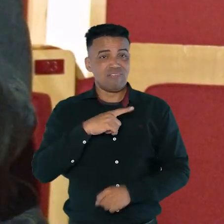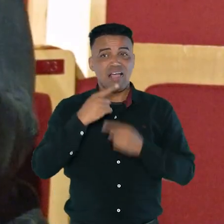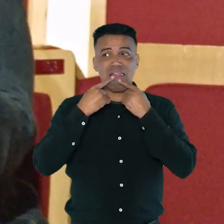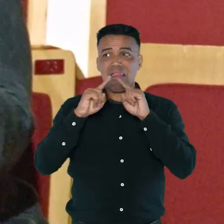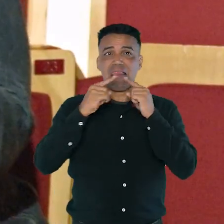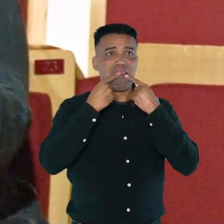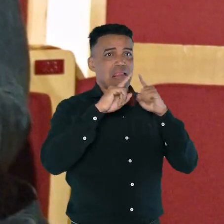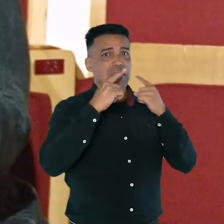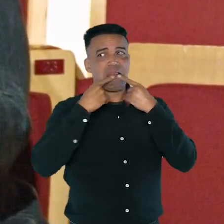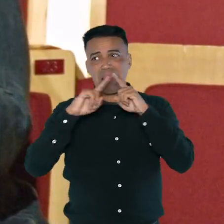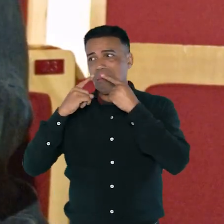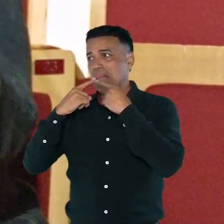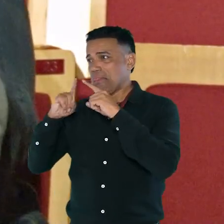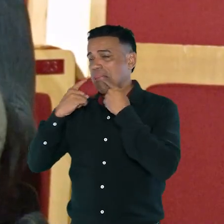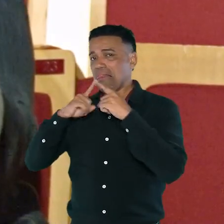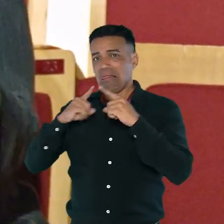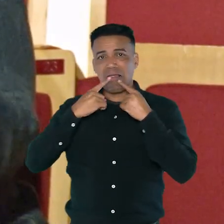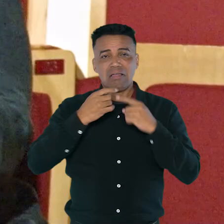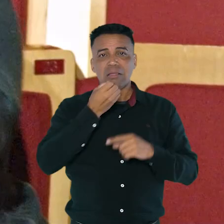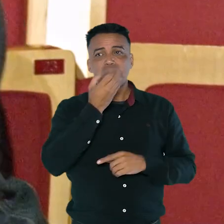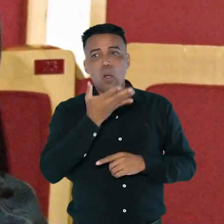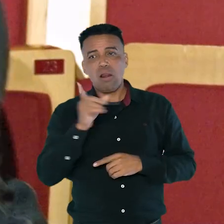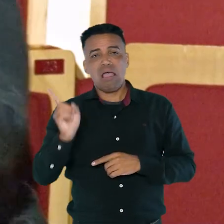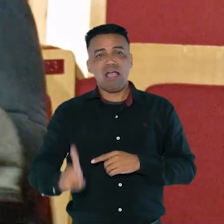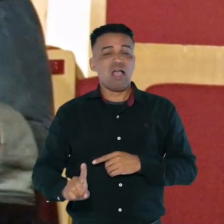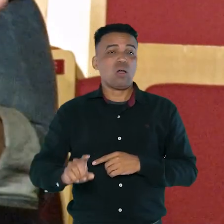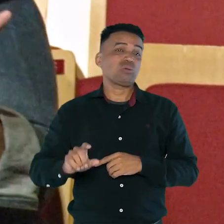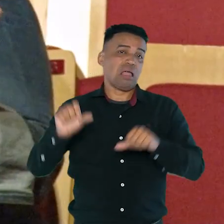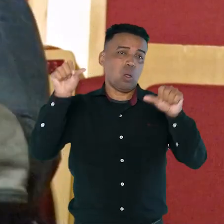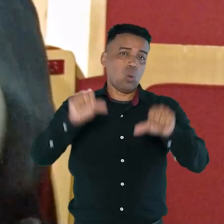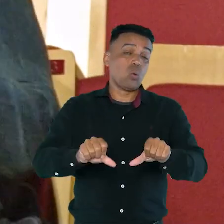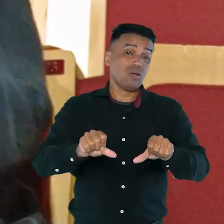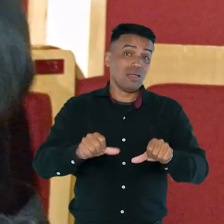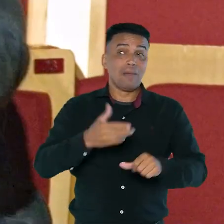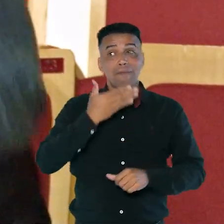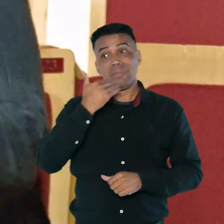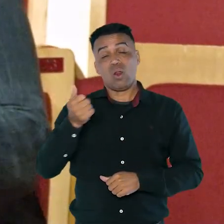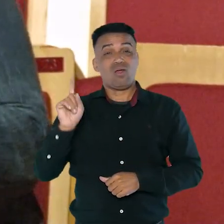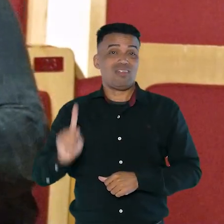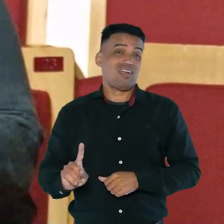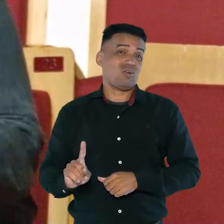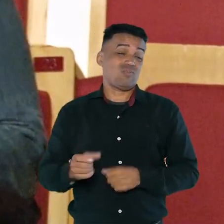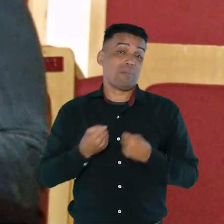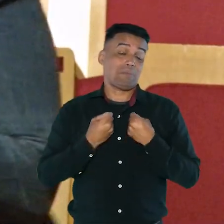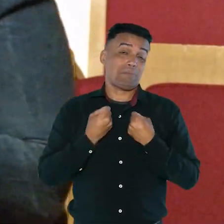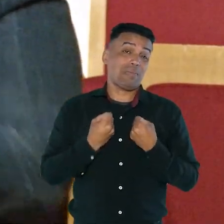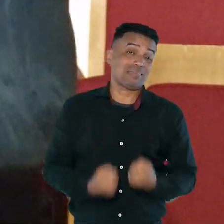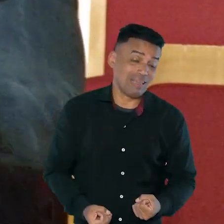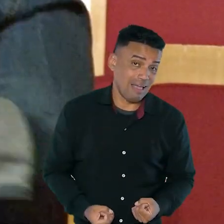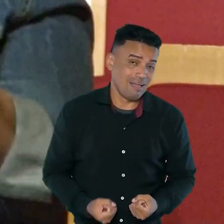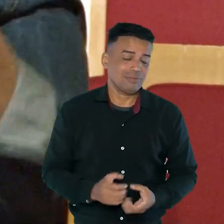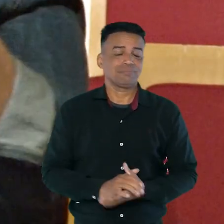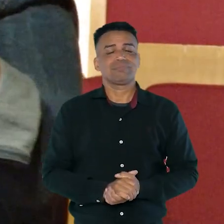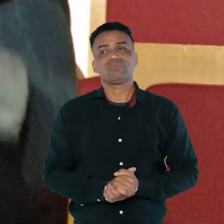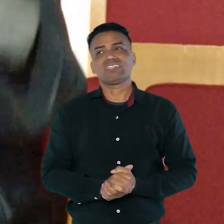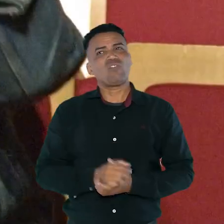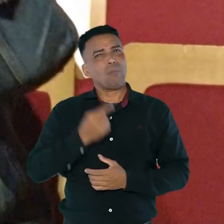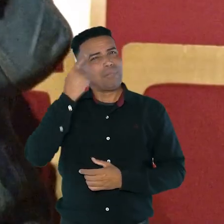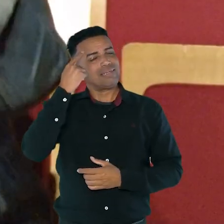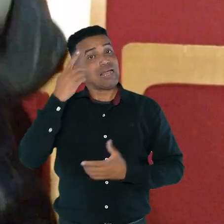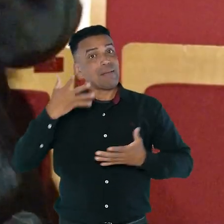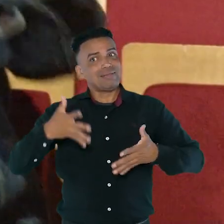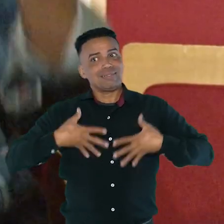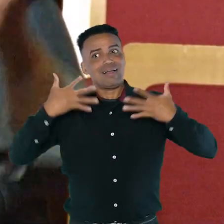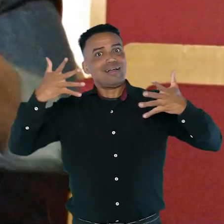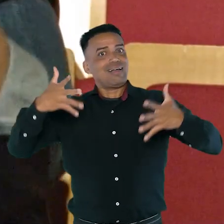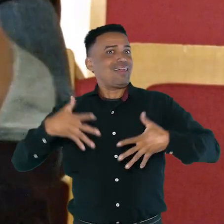ficar reclamando, ou de ficar dizendo que não está bom, que está isso, que está aquilo, melhor não, porque vai pesar o ambiente, né? Então, vamos trazer uma coisa